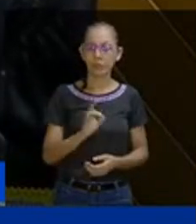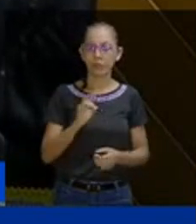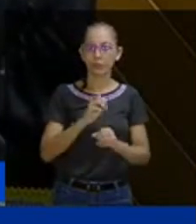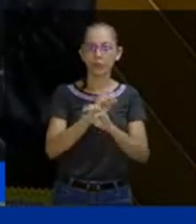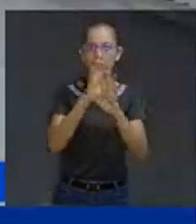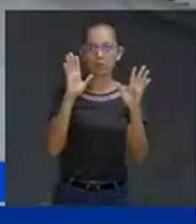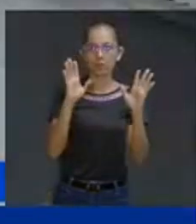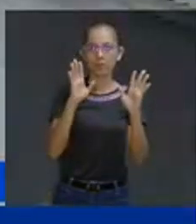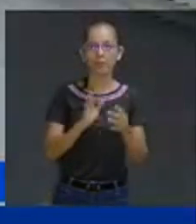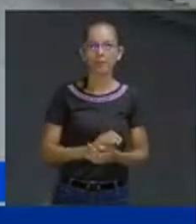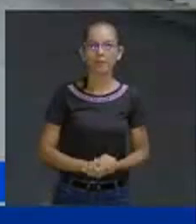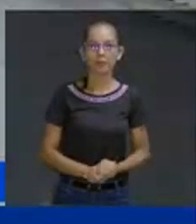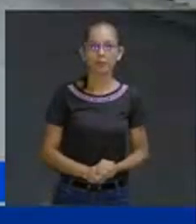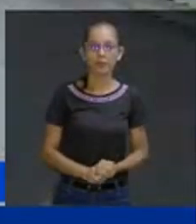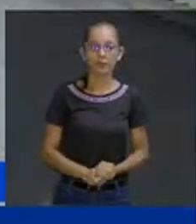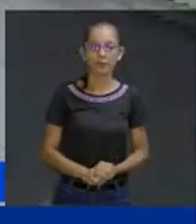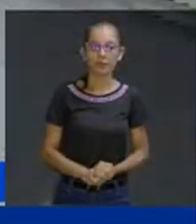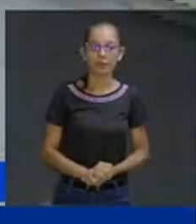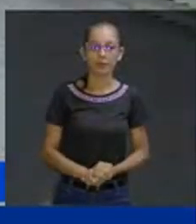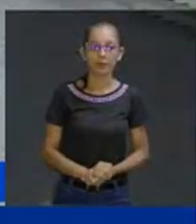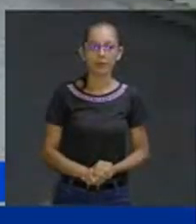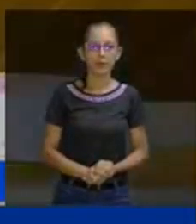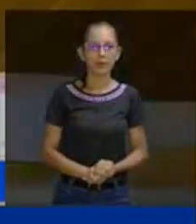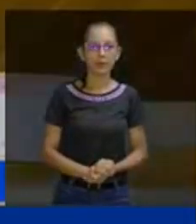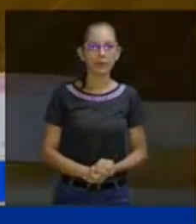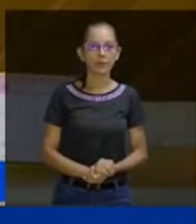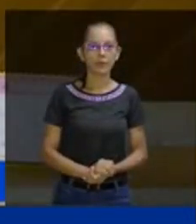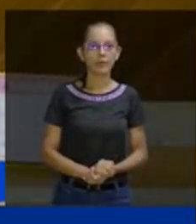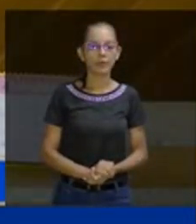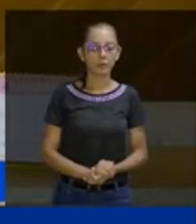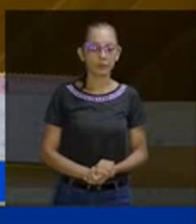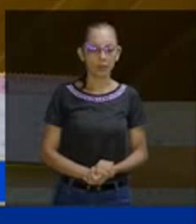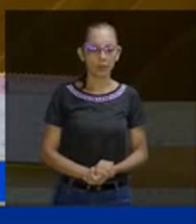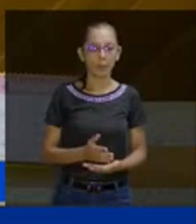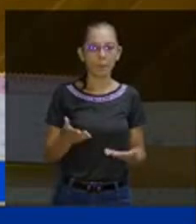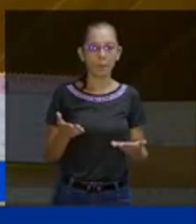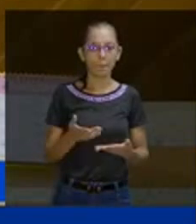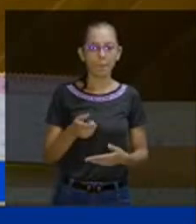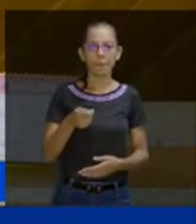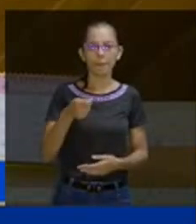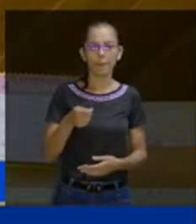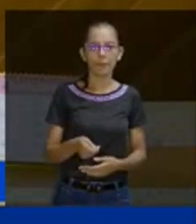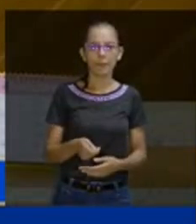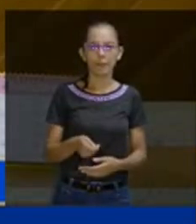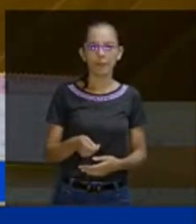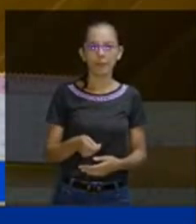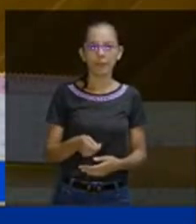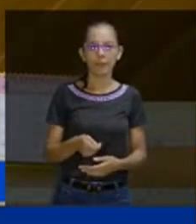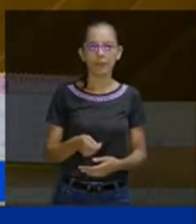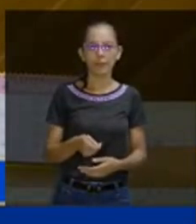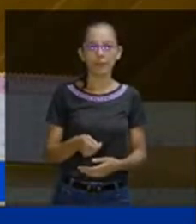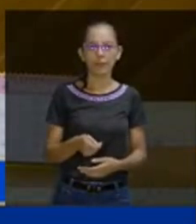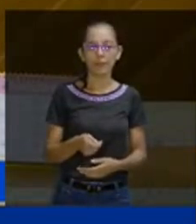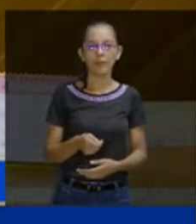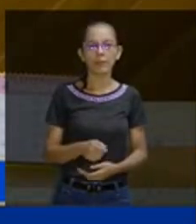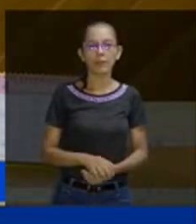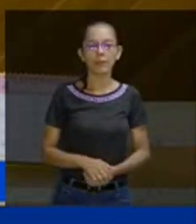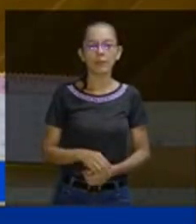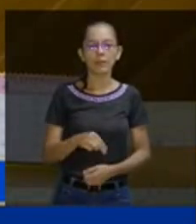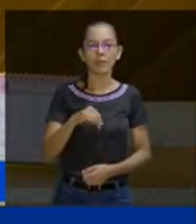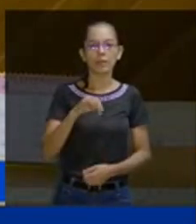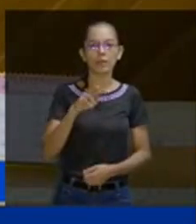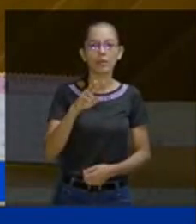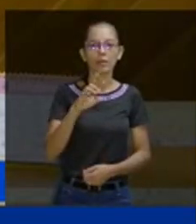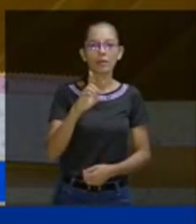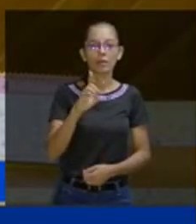esclarecimento. Pois não, obrigado. Excelência. Imagem ampla do plenário. Passo ao juiz Rivaldo Valente.